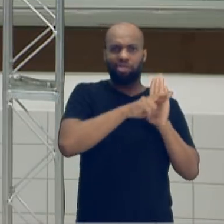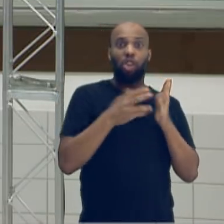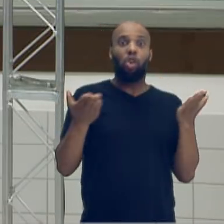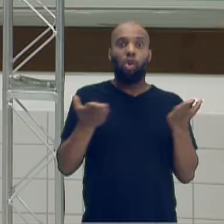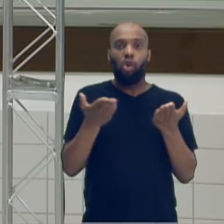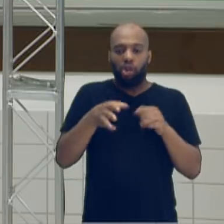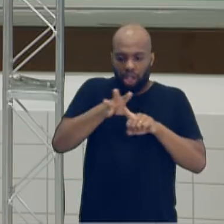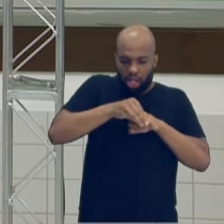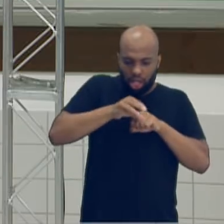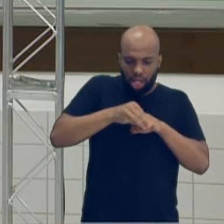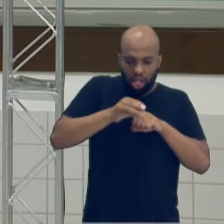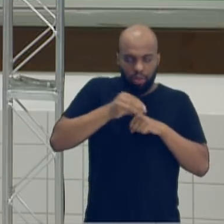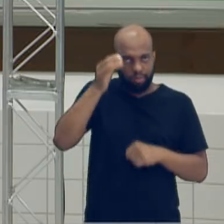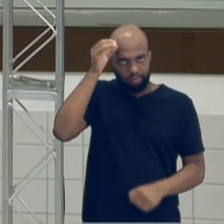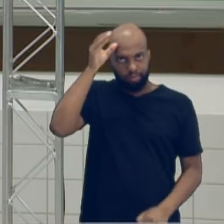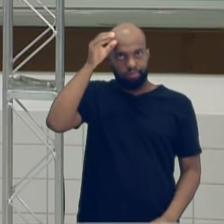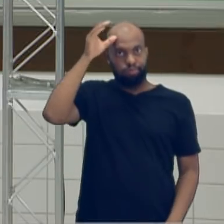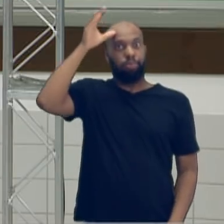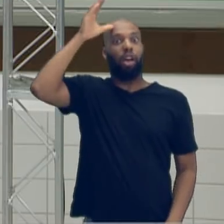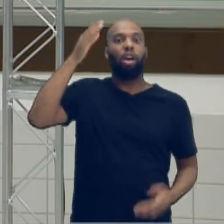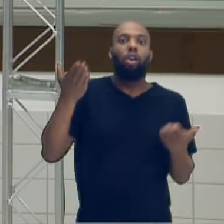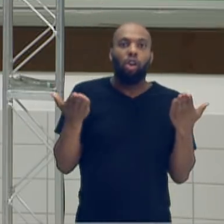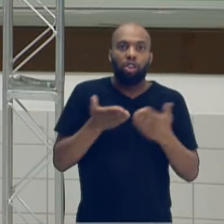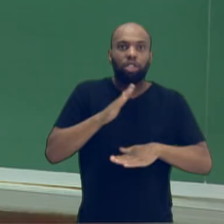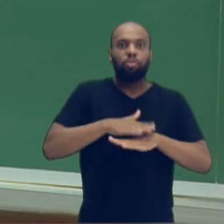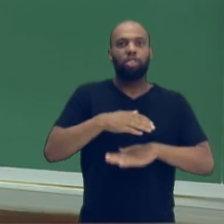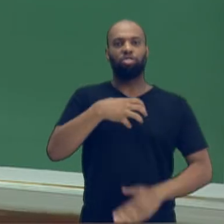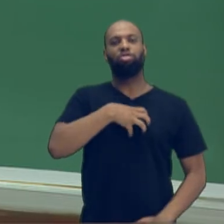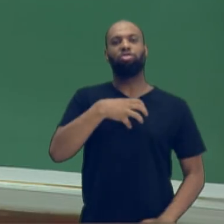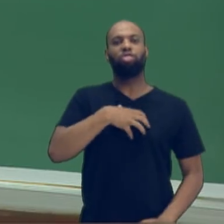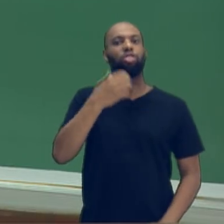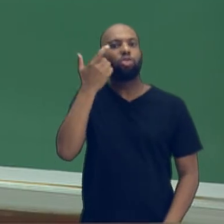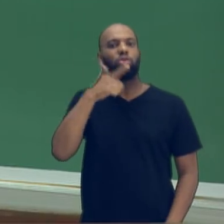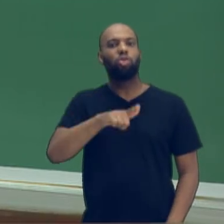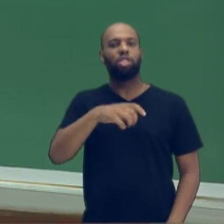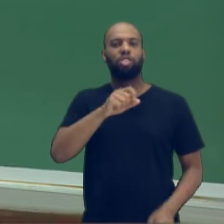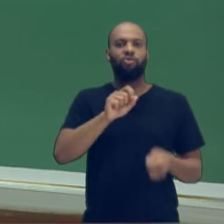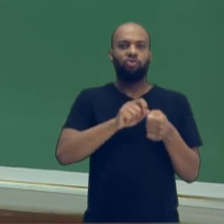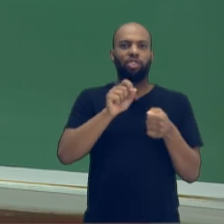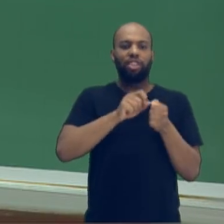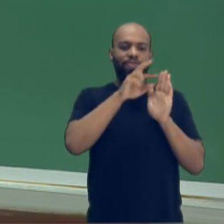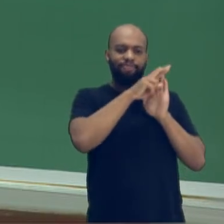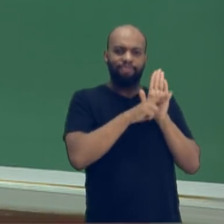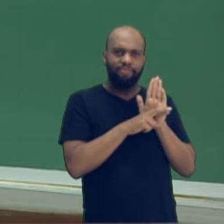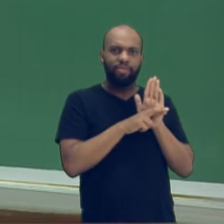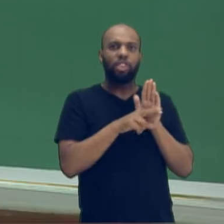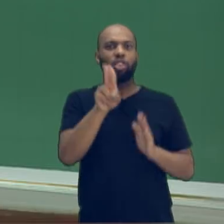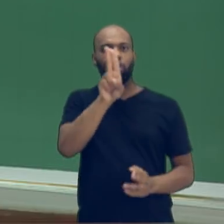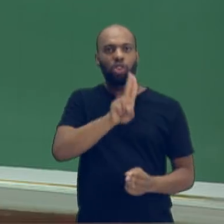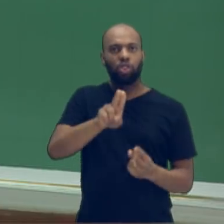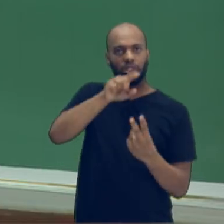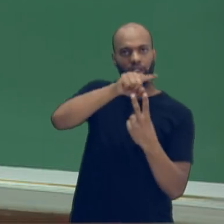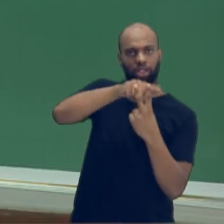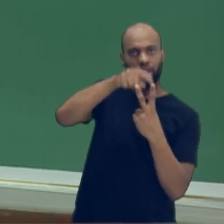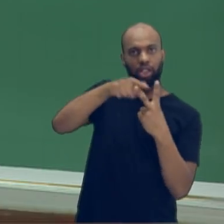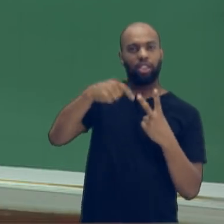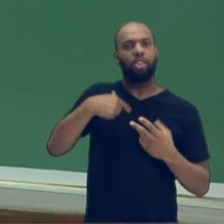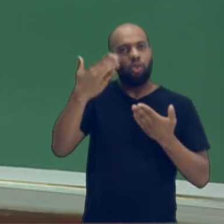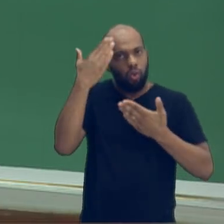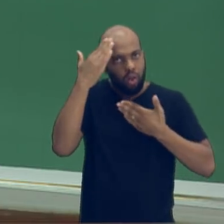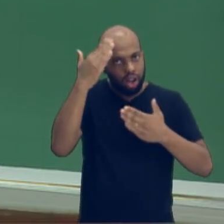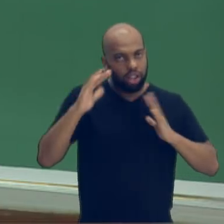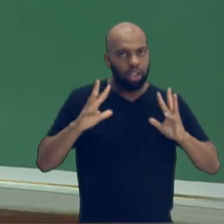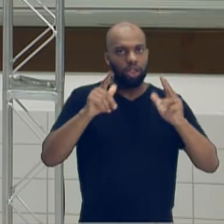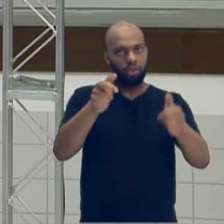nessa mala mais uma possibilidade de simplificar as expressões com raiz. Né, eu agradeço a atenção